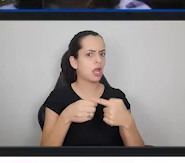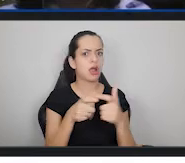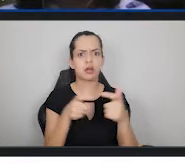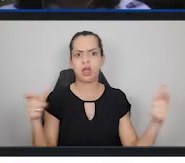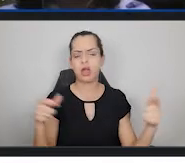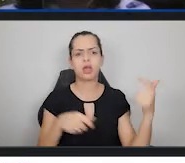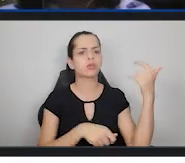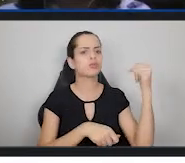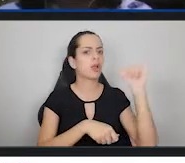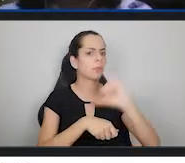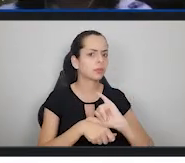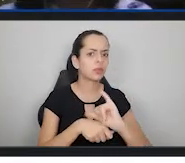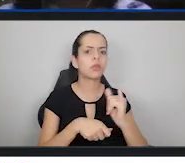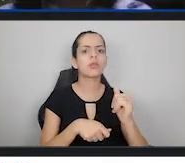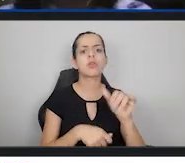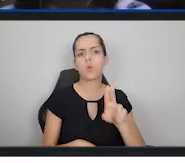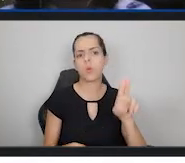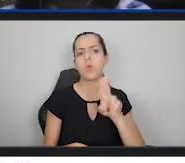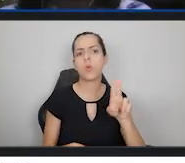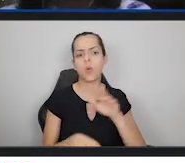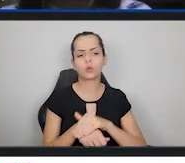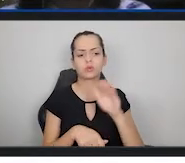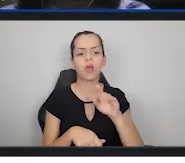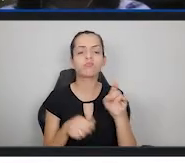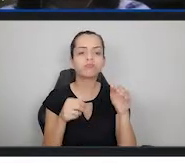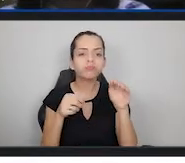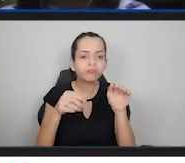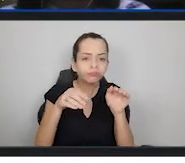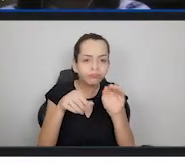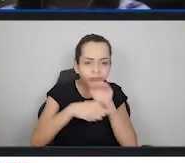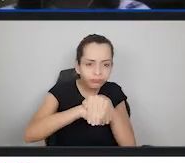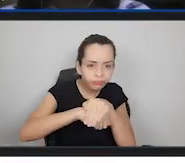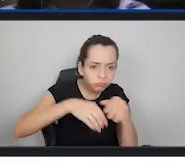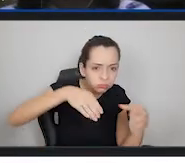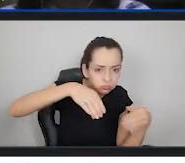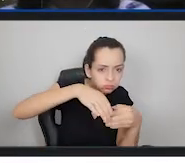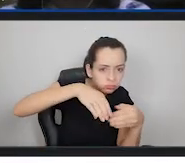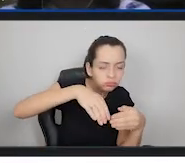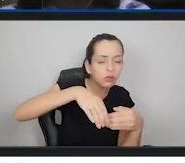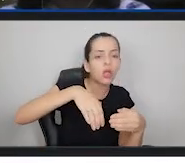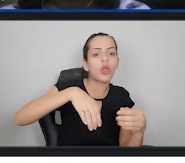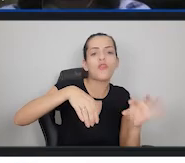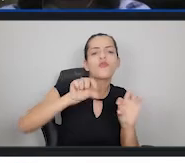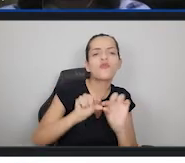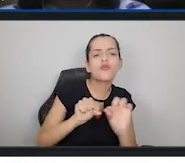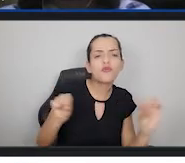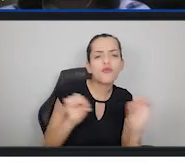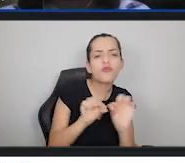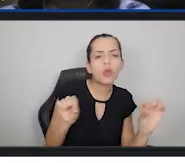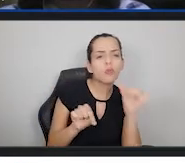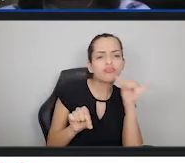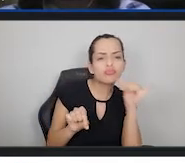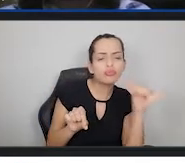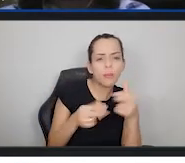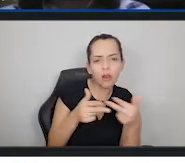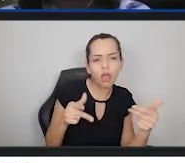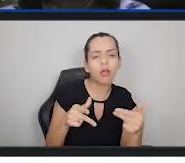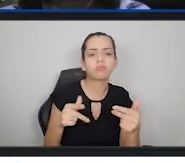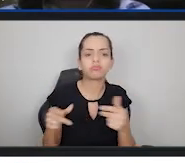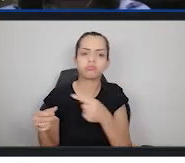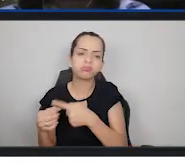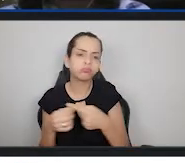as subterrâneas. As subterrâneas, elas são mais para grandes centros, né? Usam normalmente